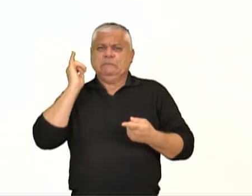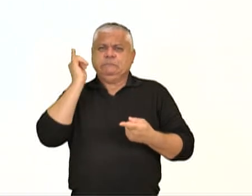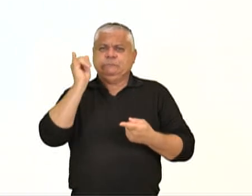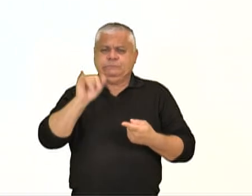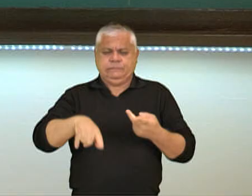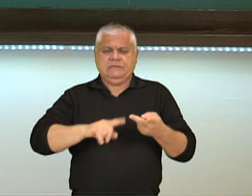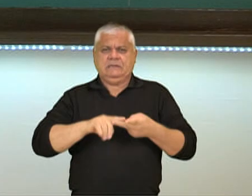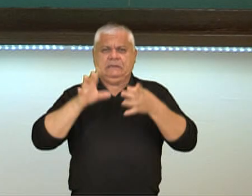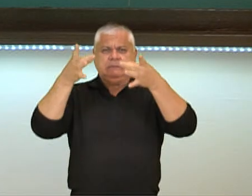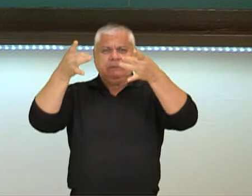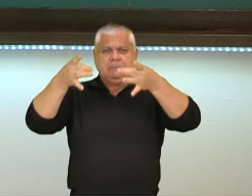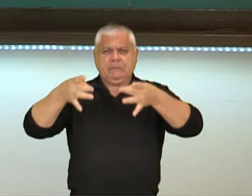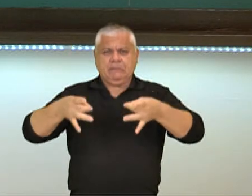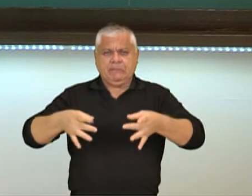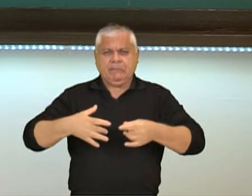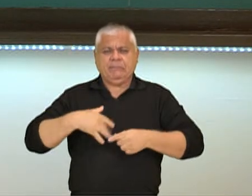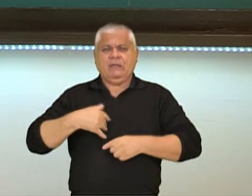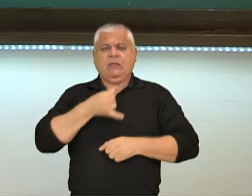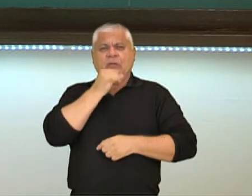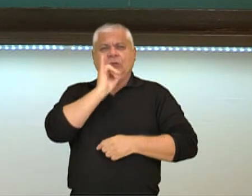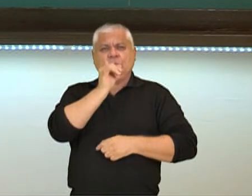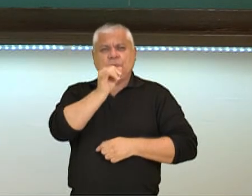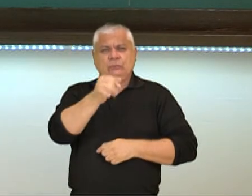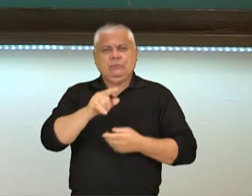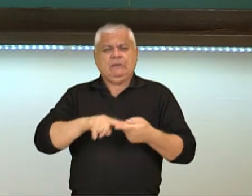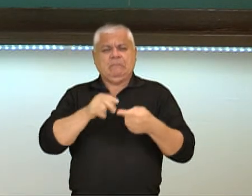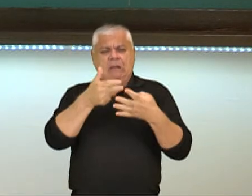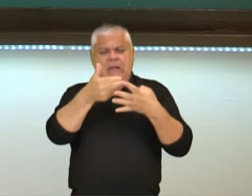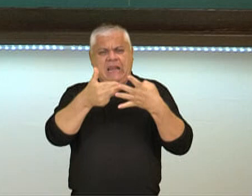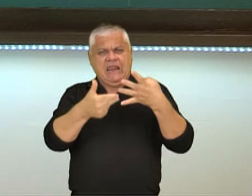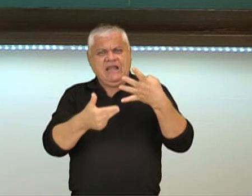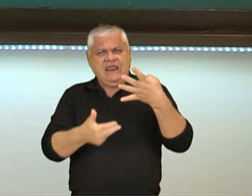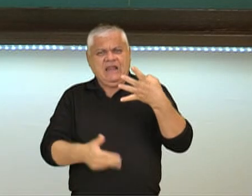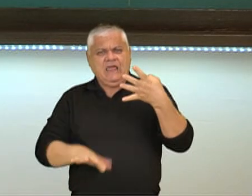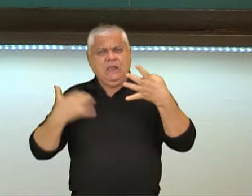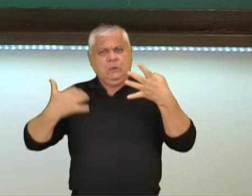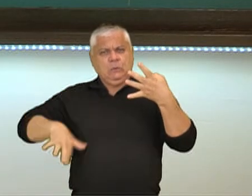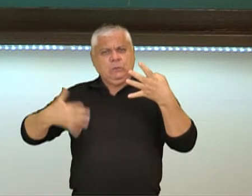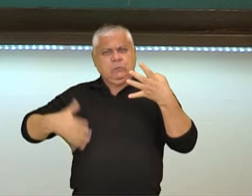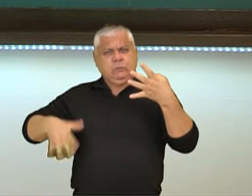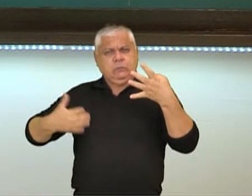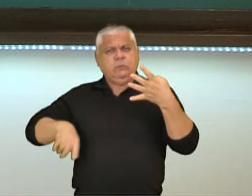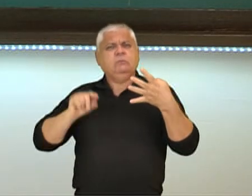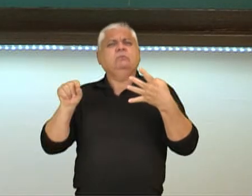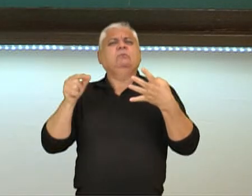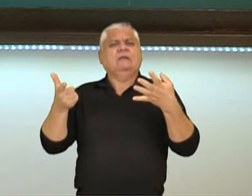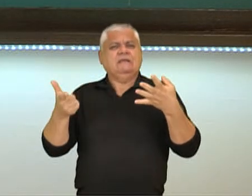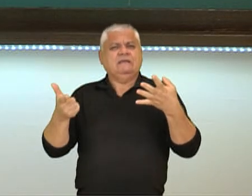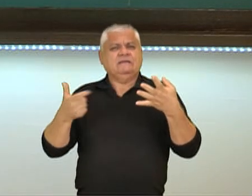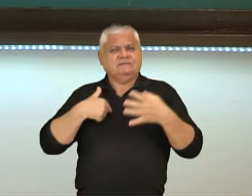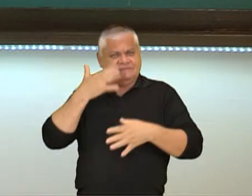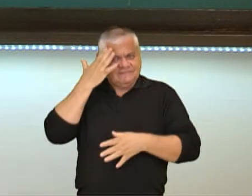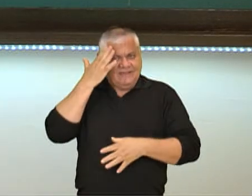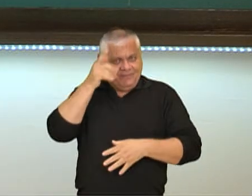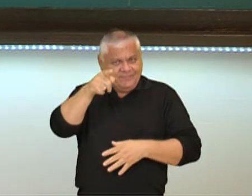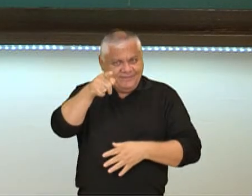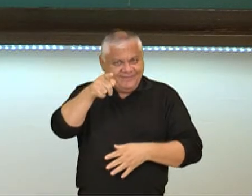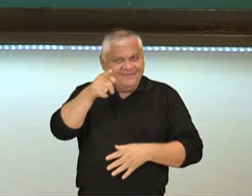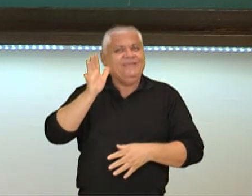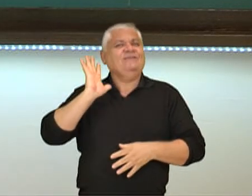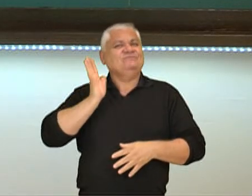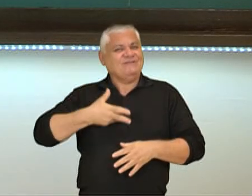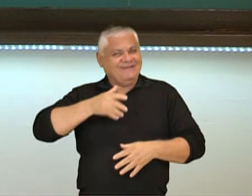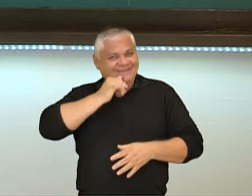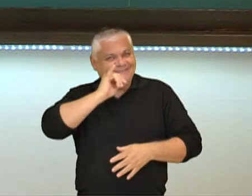descrição, depoimentos, dados. Do que se trata isso? Claro que você já sabe, né? Eu já falei